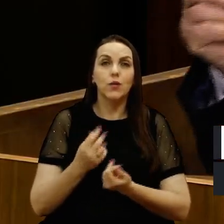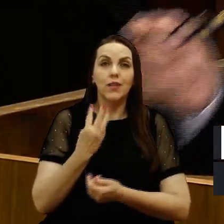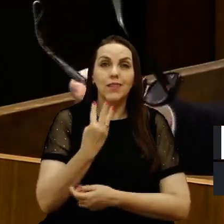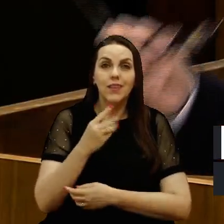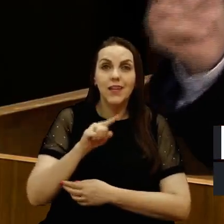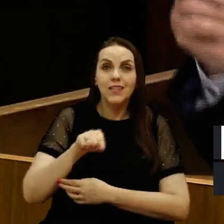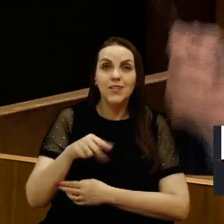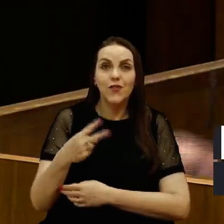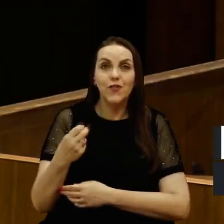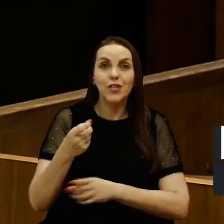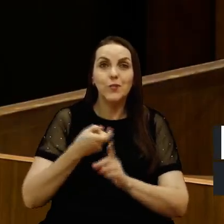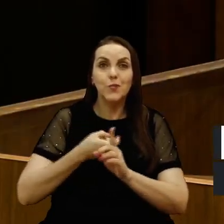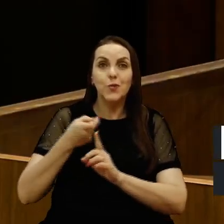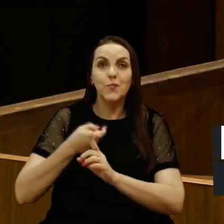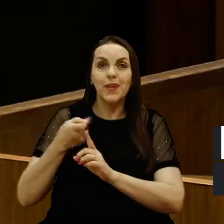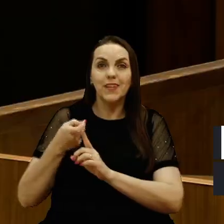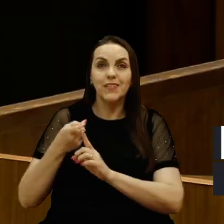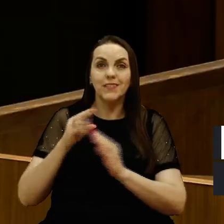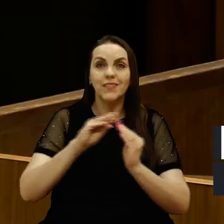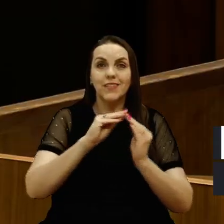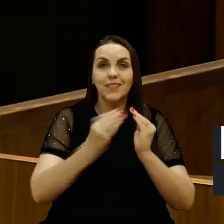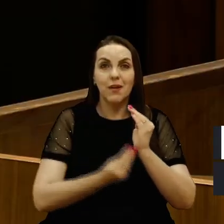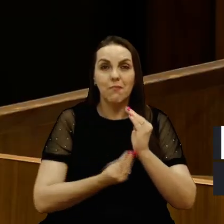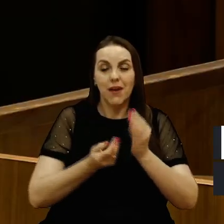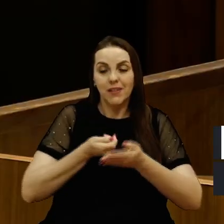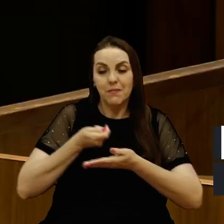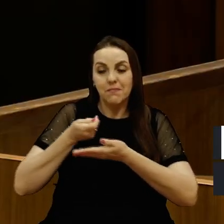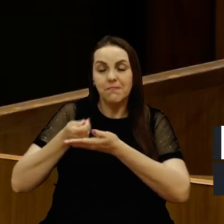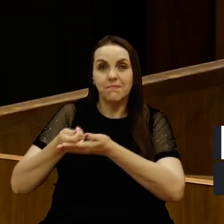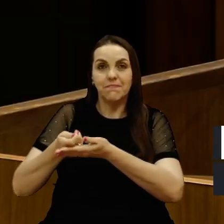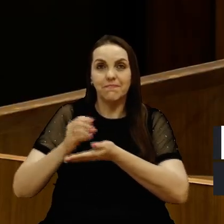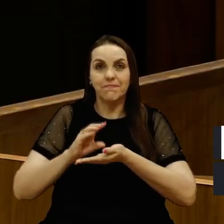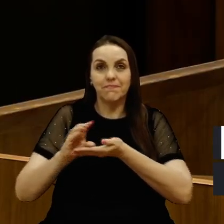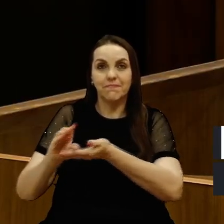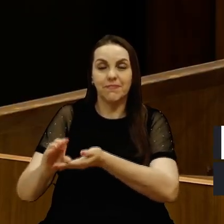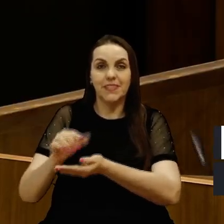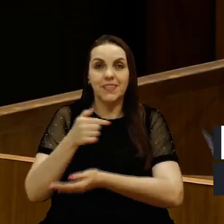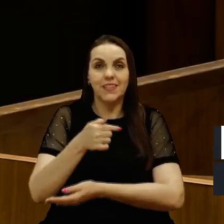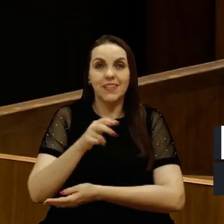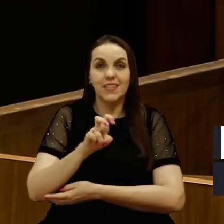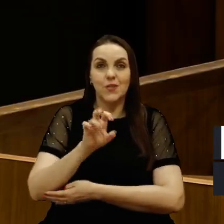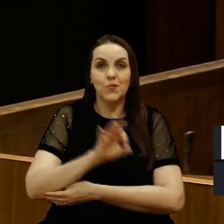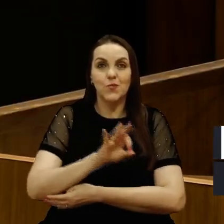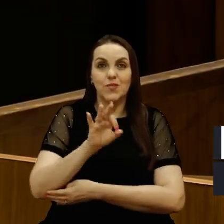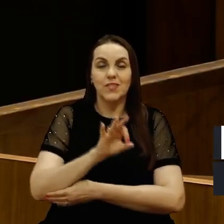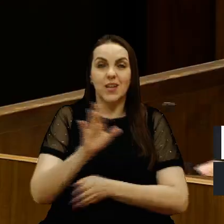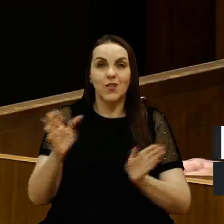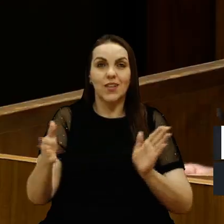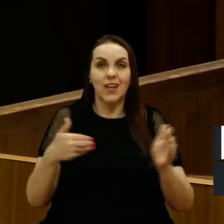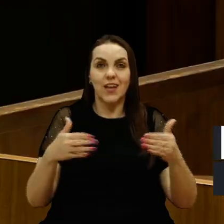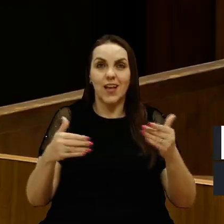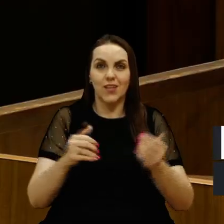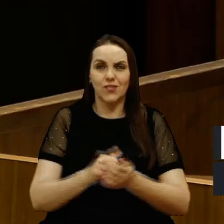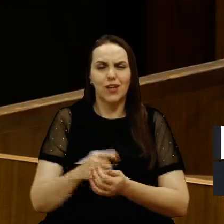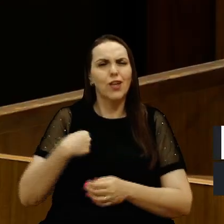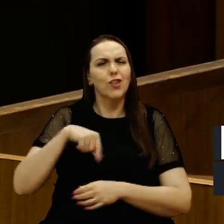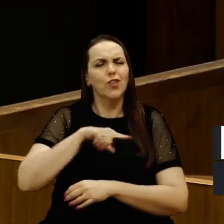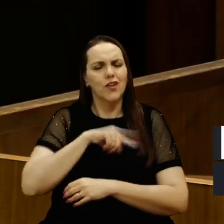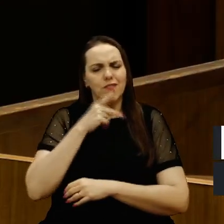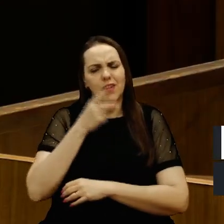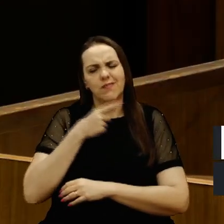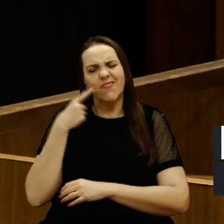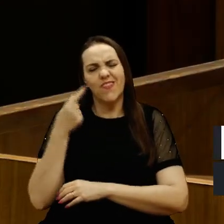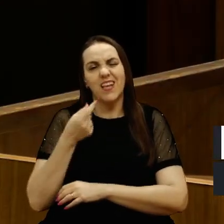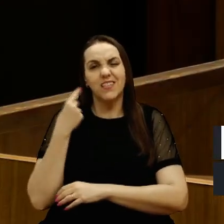quê? Porque o SAMAI subsidia 75% da caixa. E a gente vem falando isso há tempo, há